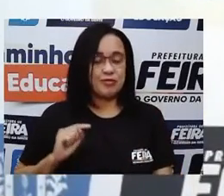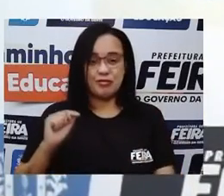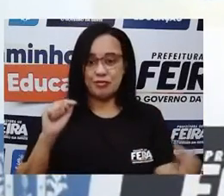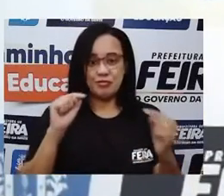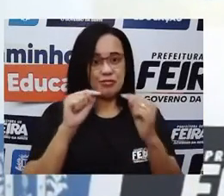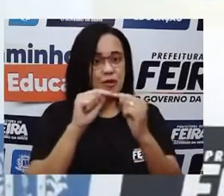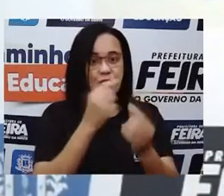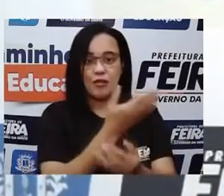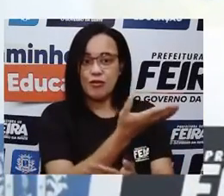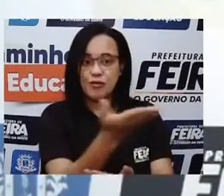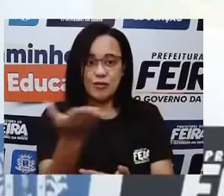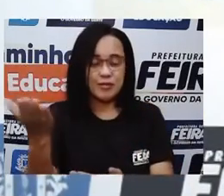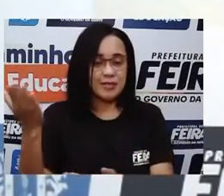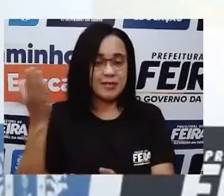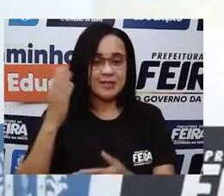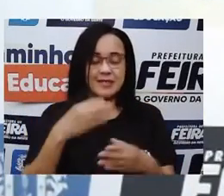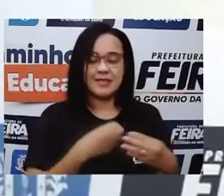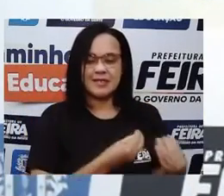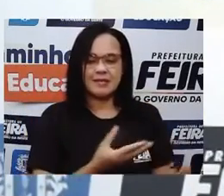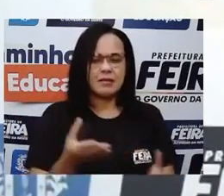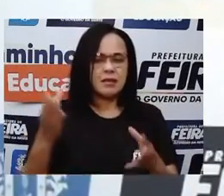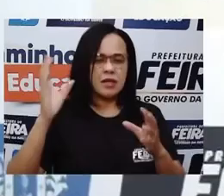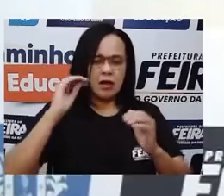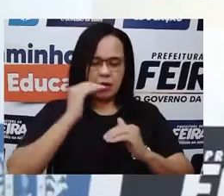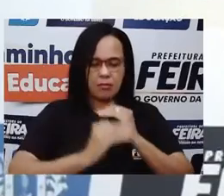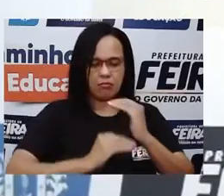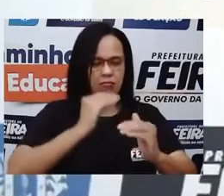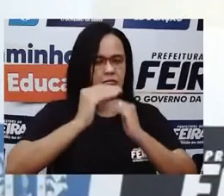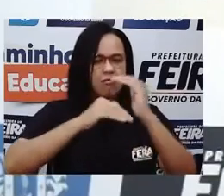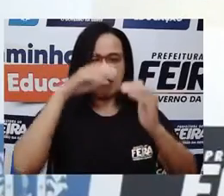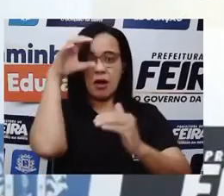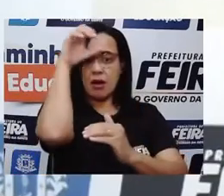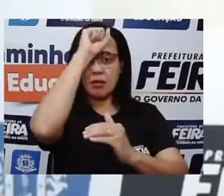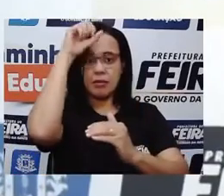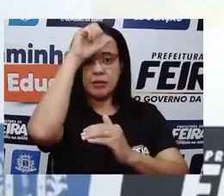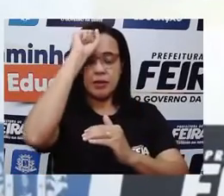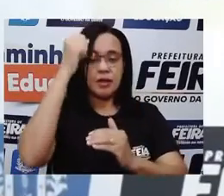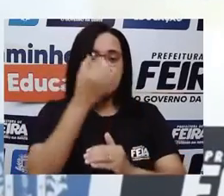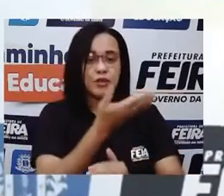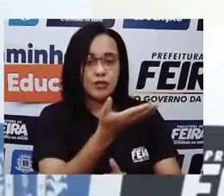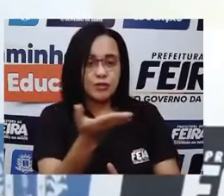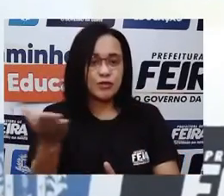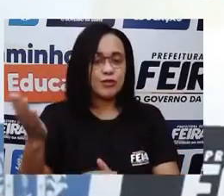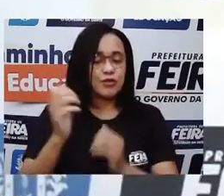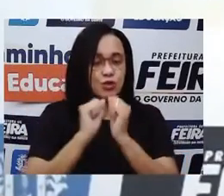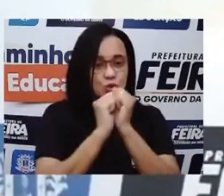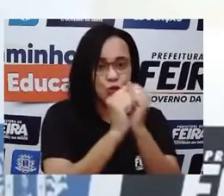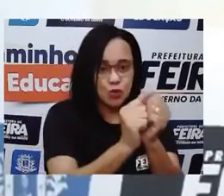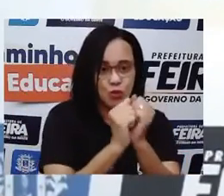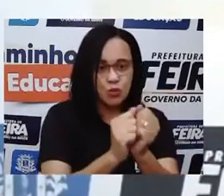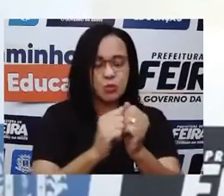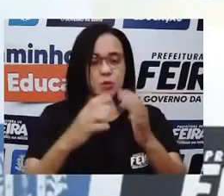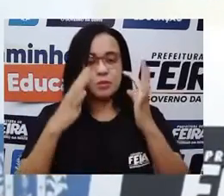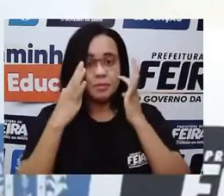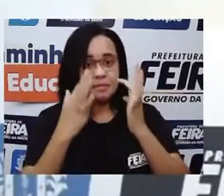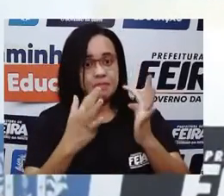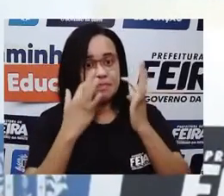de trazer conhecimento. Espero que realmente vocês estejam conseguindo acompanhar, espero que